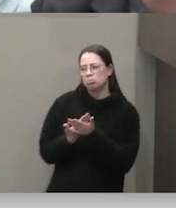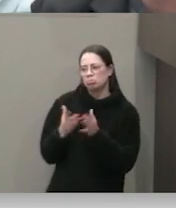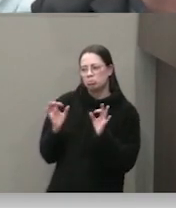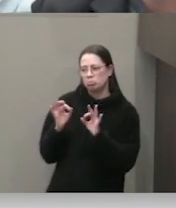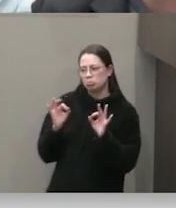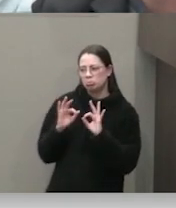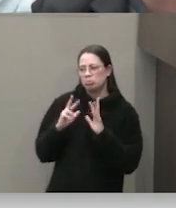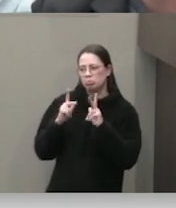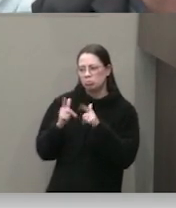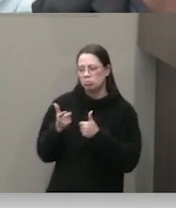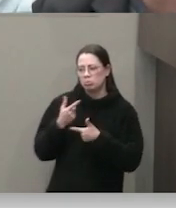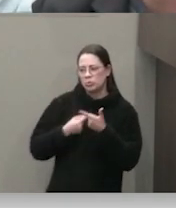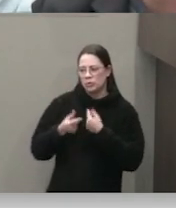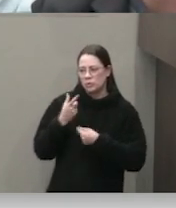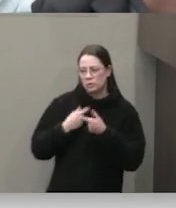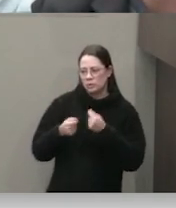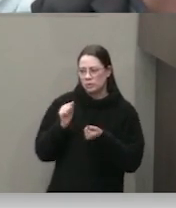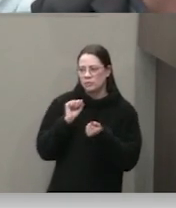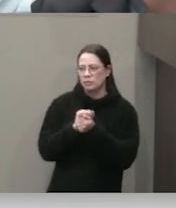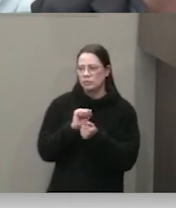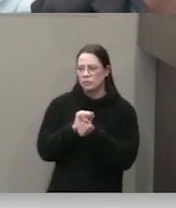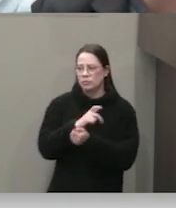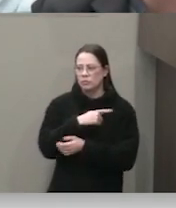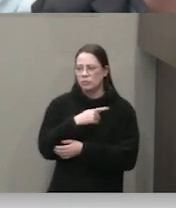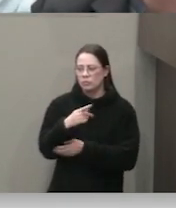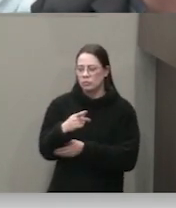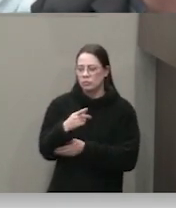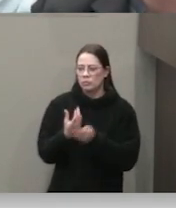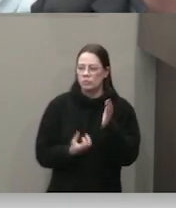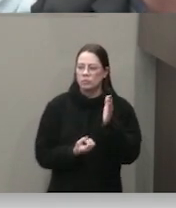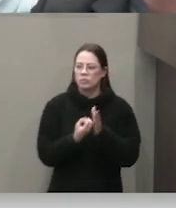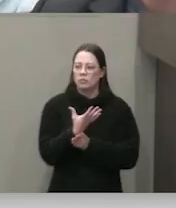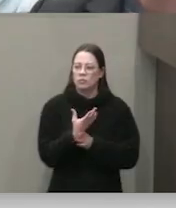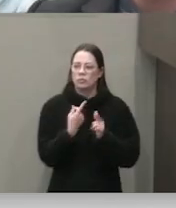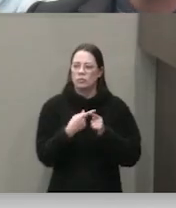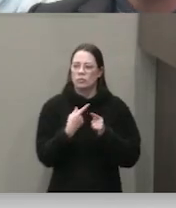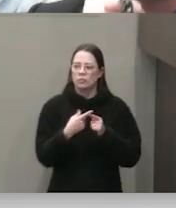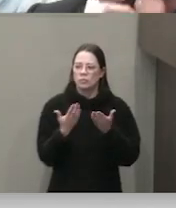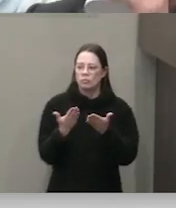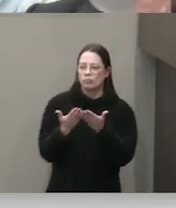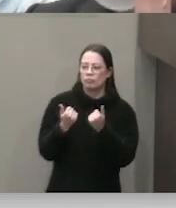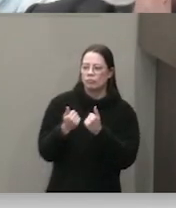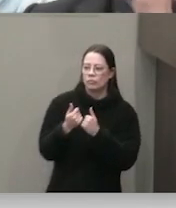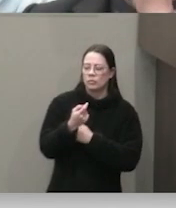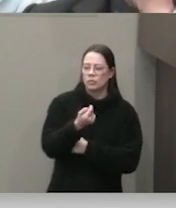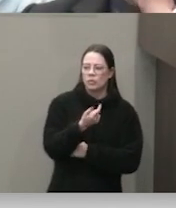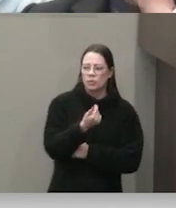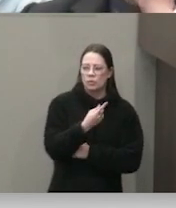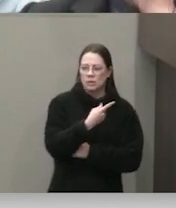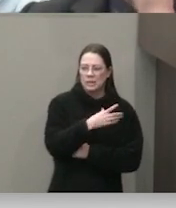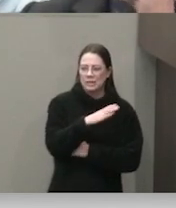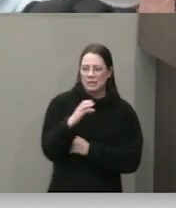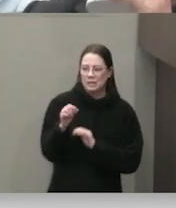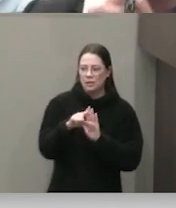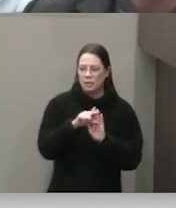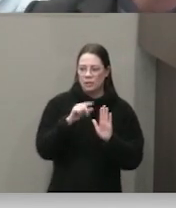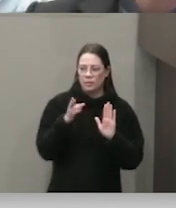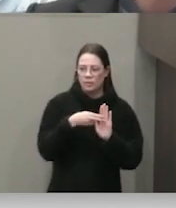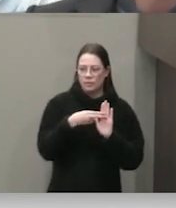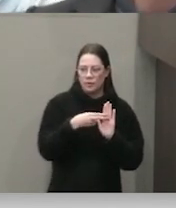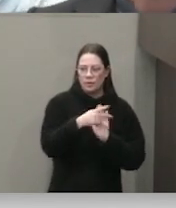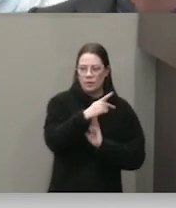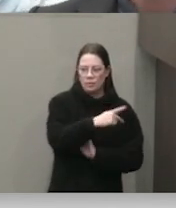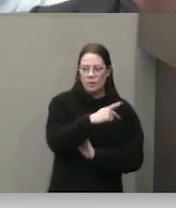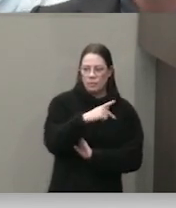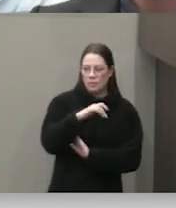aqui, em nome da Comissão de Finanças, aqui com o aval do nosso presidente, informar o porquê desse pedido, porque a gente tem quase 100 emendas tramitando entre o PPA e o LDO,